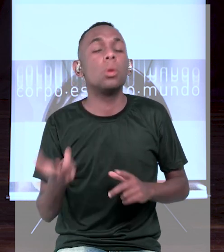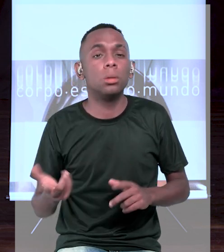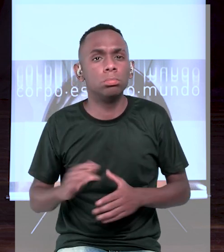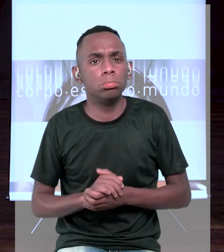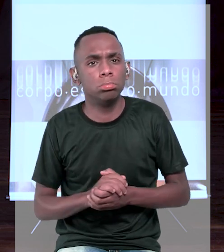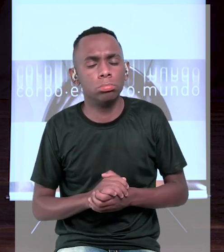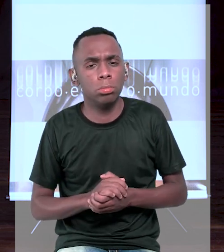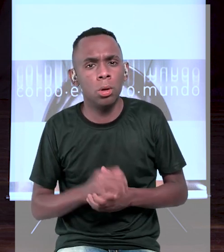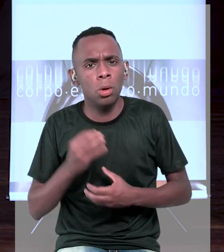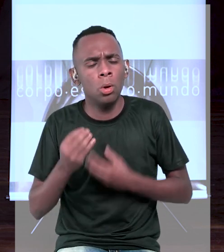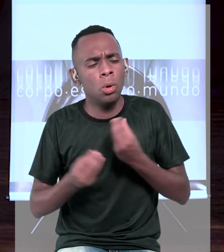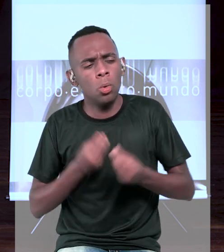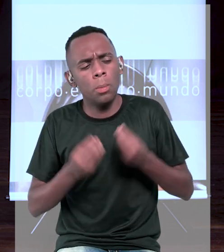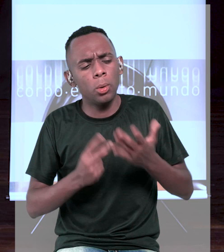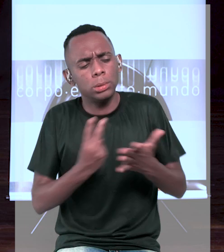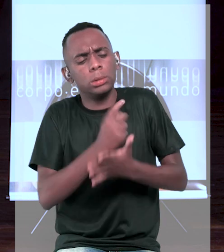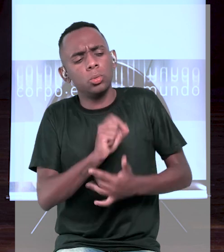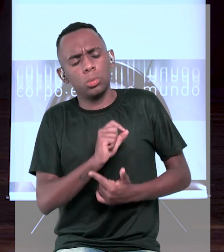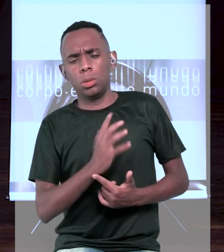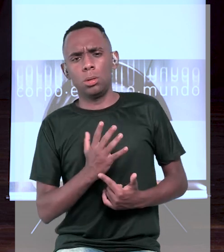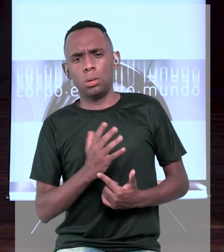Como interpretar?